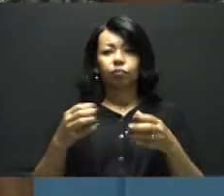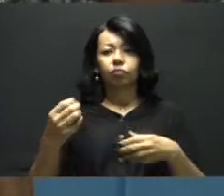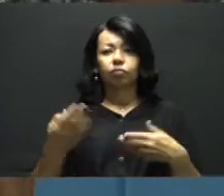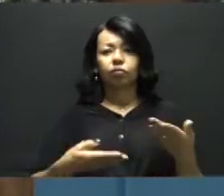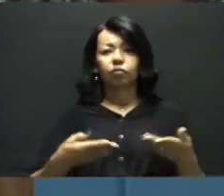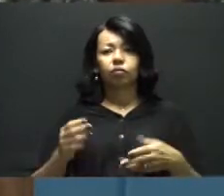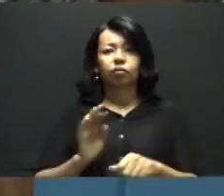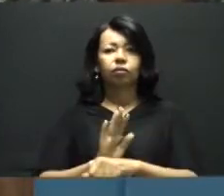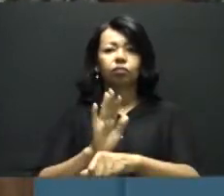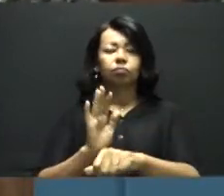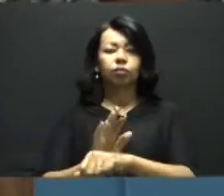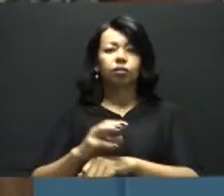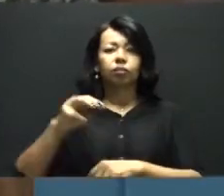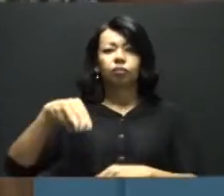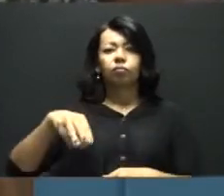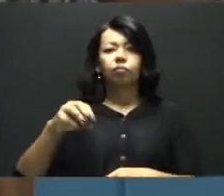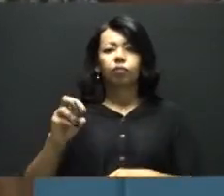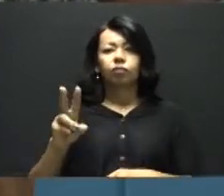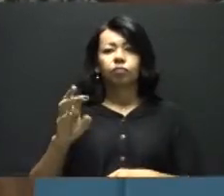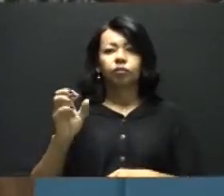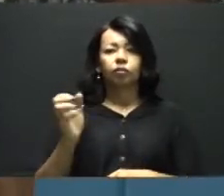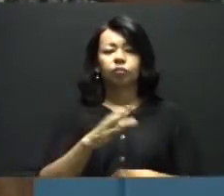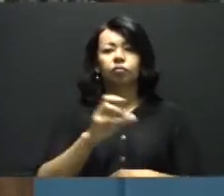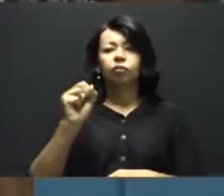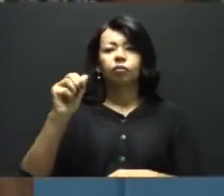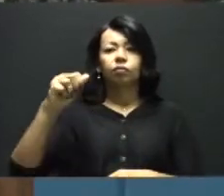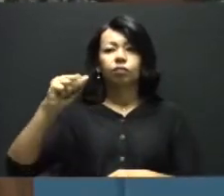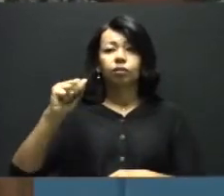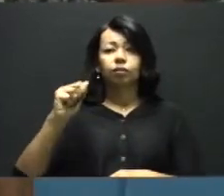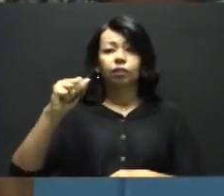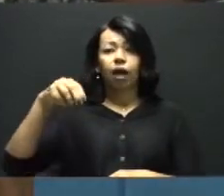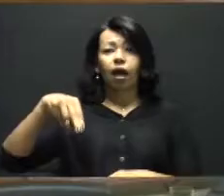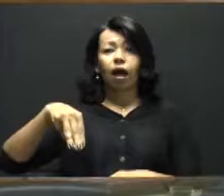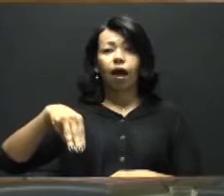de atendimento móvel de urgência o samu